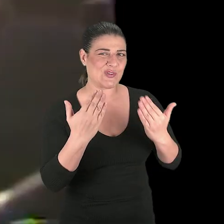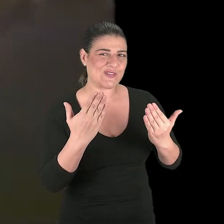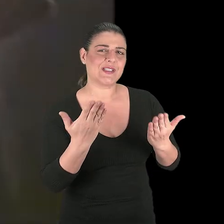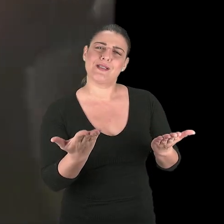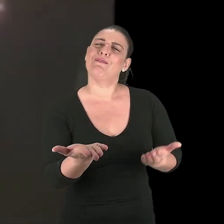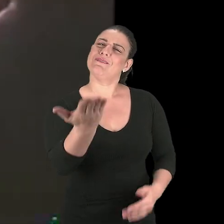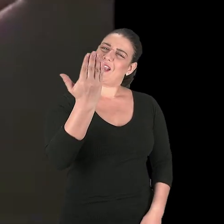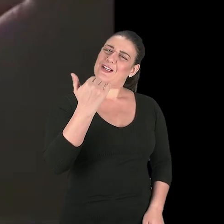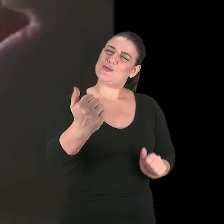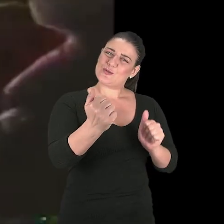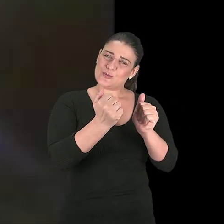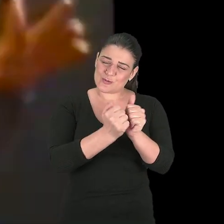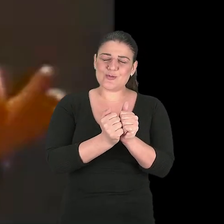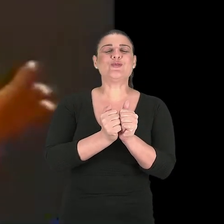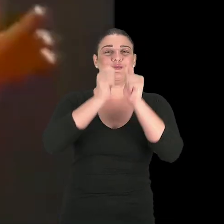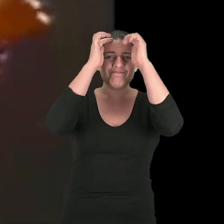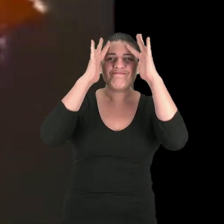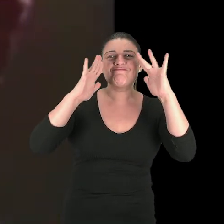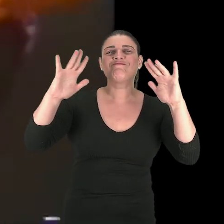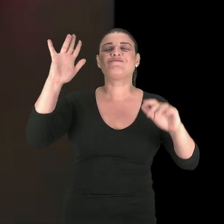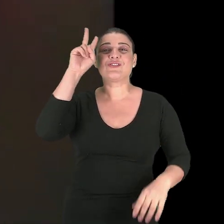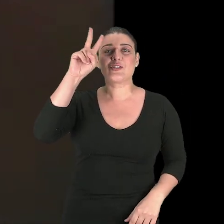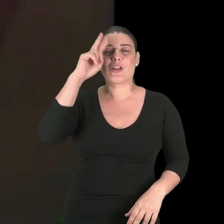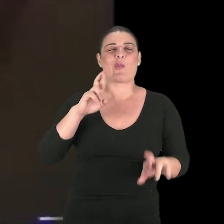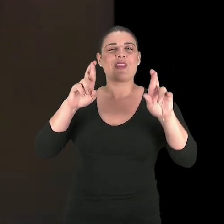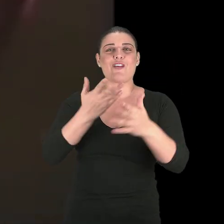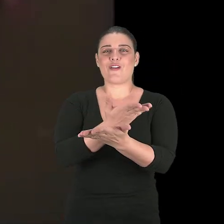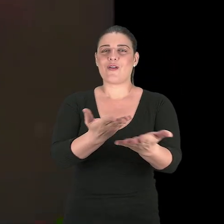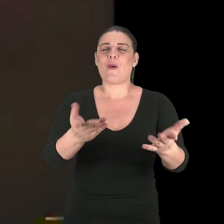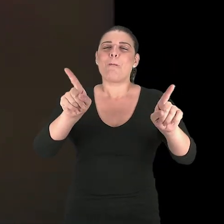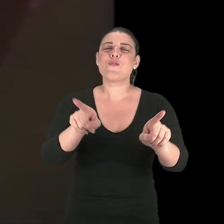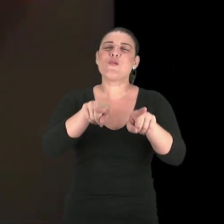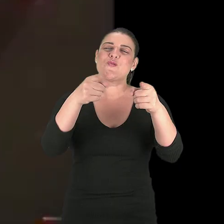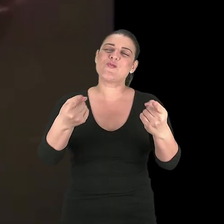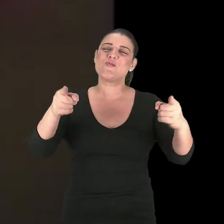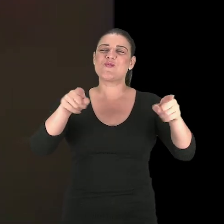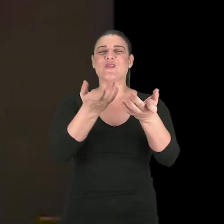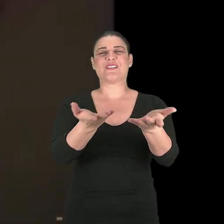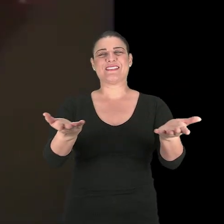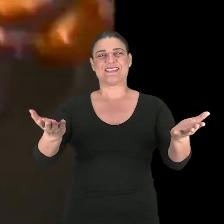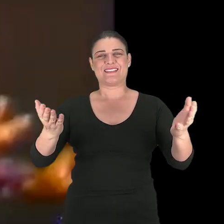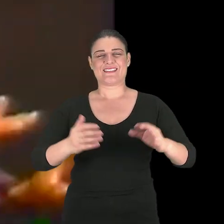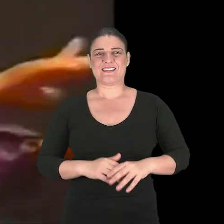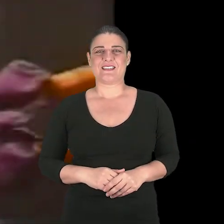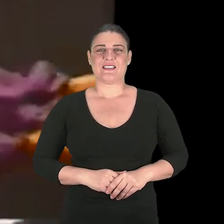Então embarque com a gente nessa história. Eu desejo para vocês todos muita